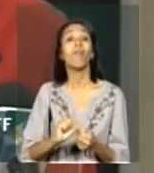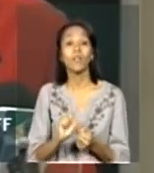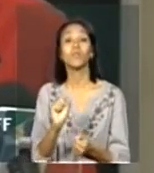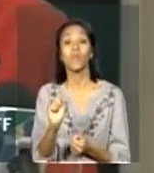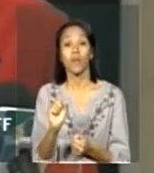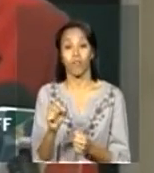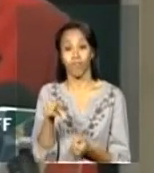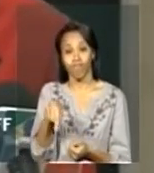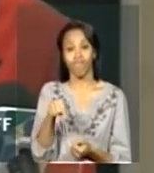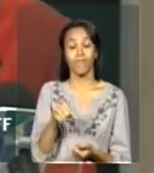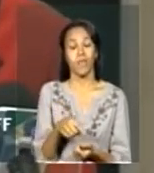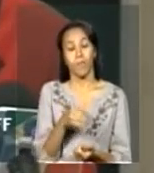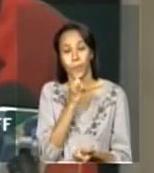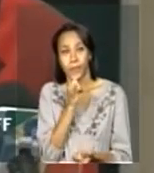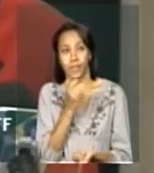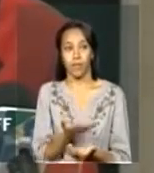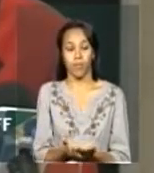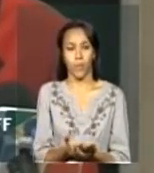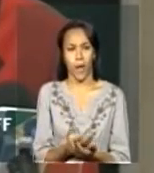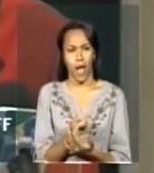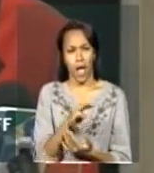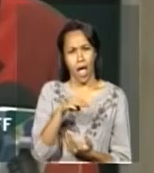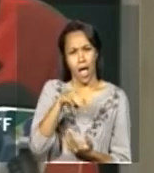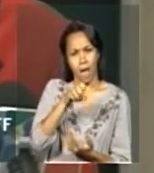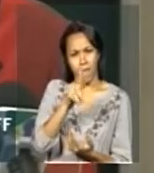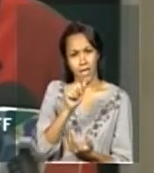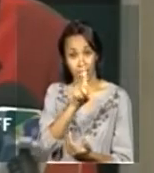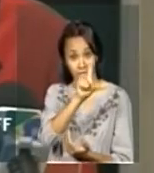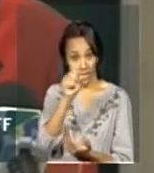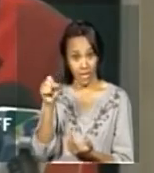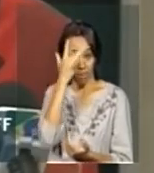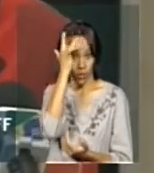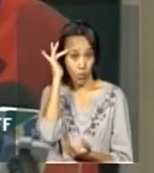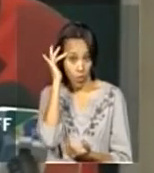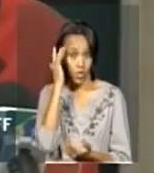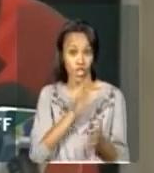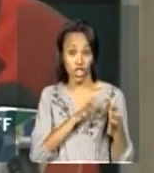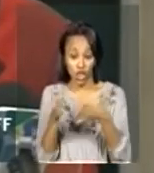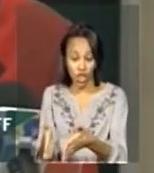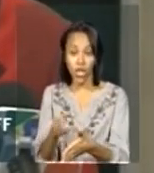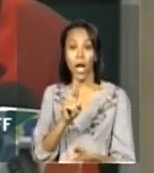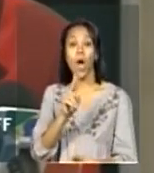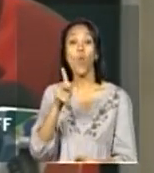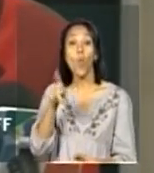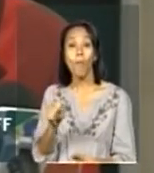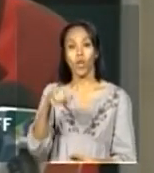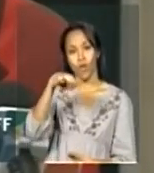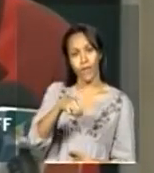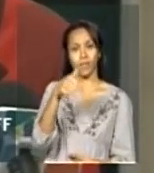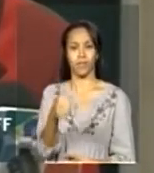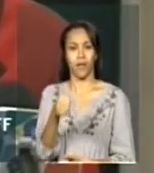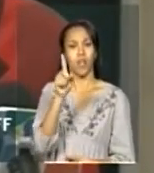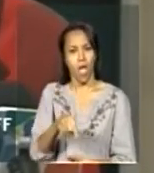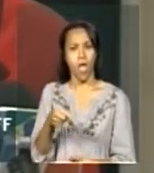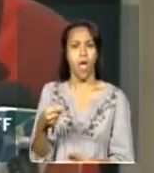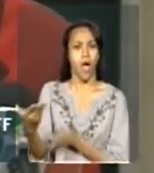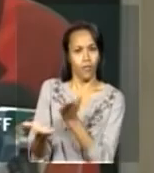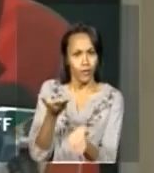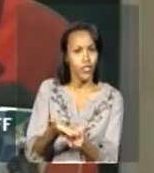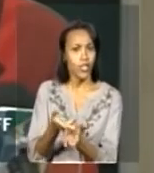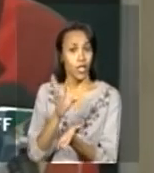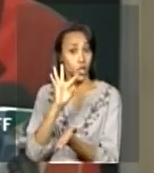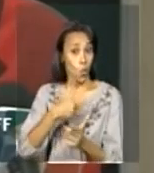UPA dos 100, vamos supor, a média é a seguinte, de 100 pessoas que chegam à UPA, 97 são atendidas e o